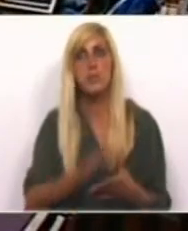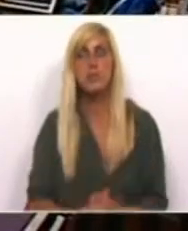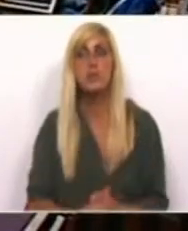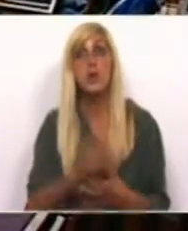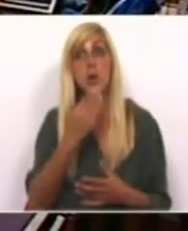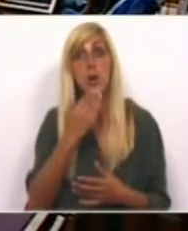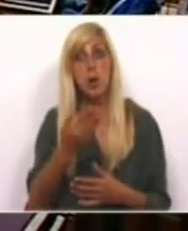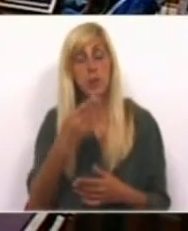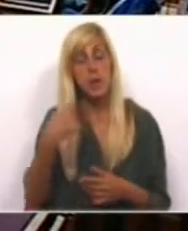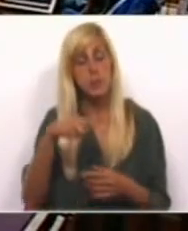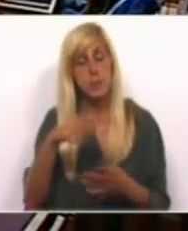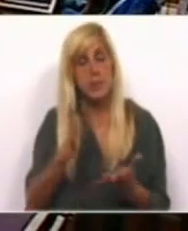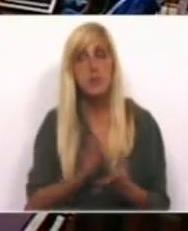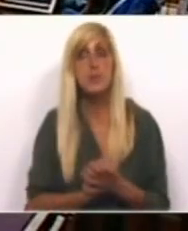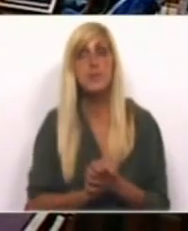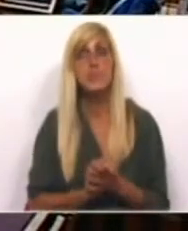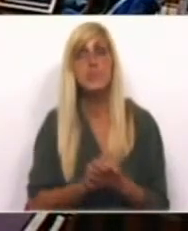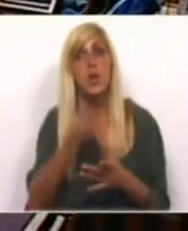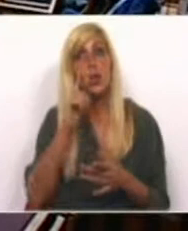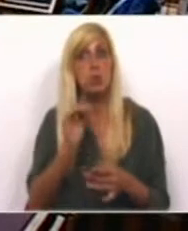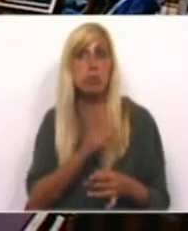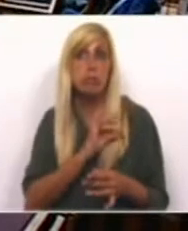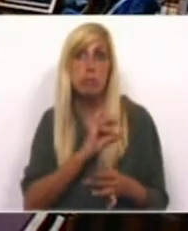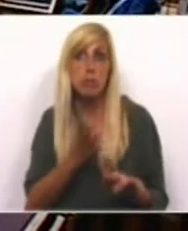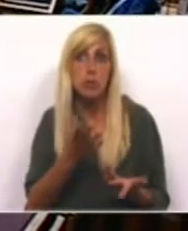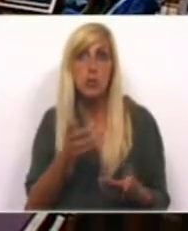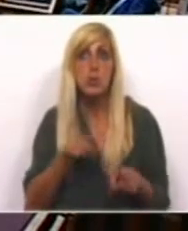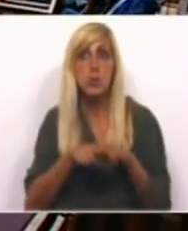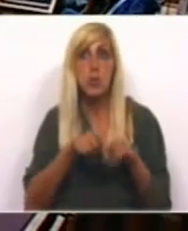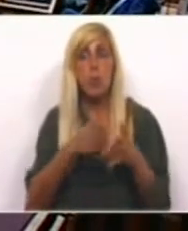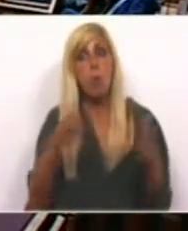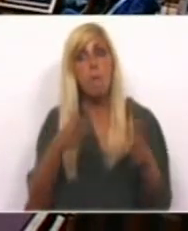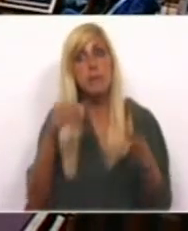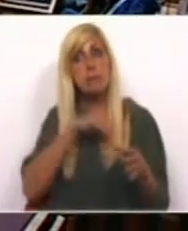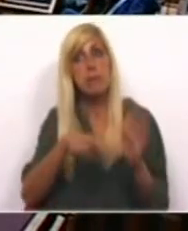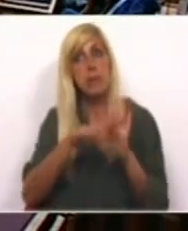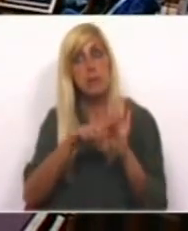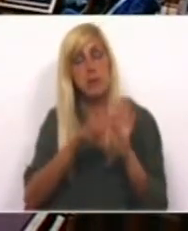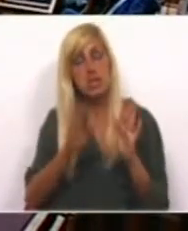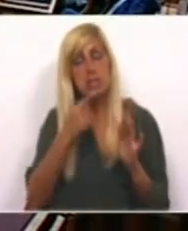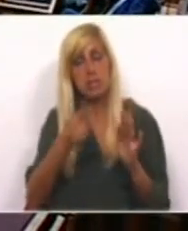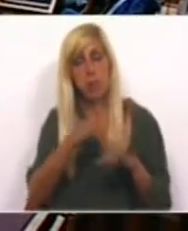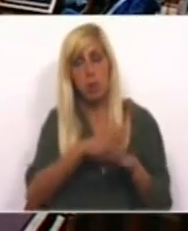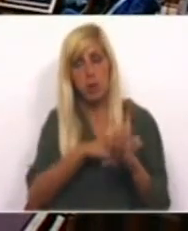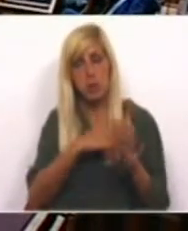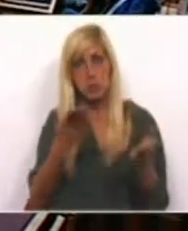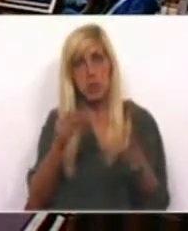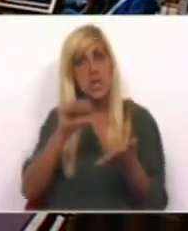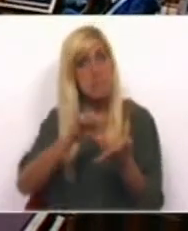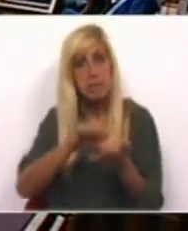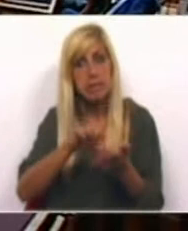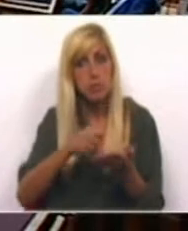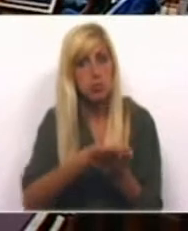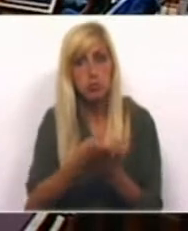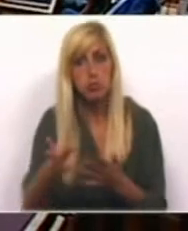Muito obrigado, Sr. Presidente. Senhoras e senhores deputados, o aumento do salário mínimo, já aqui foi dito, é uma questão central do ponto de vista da distribuição